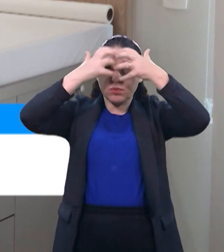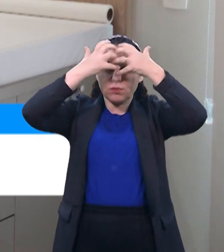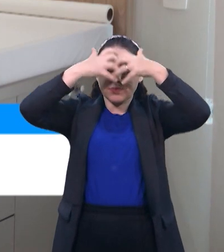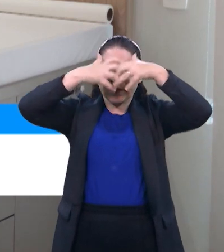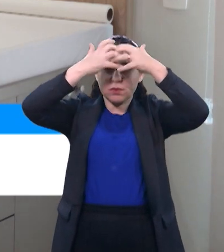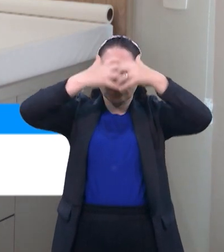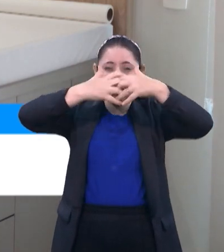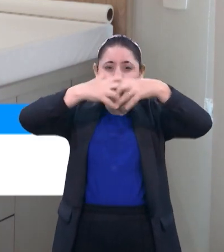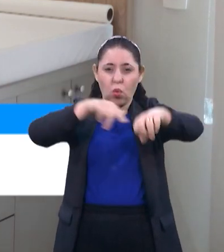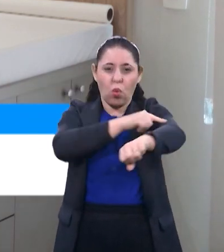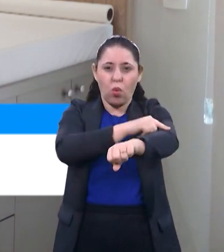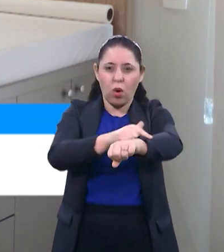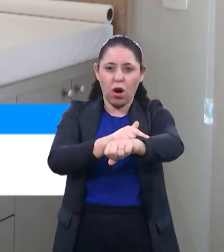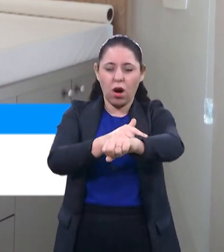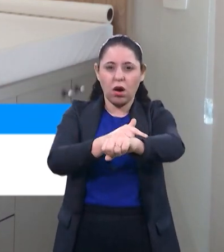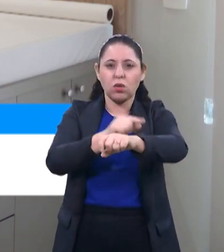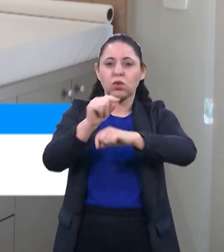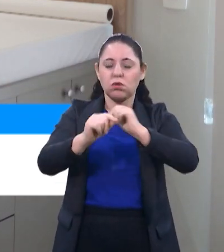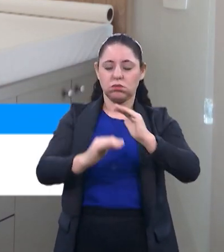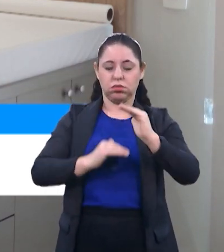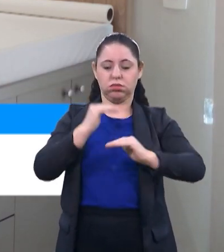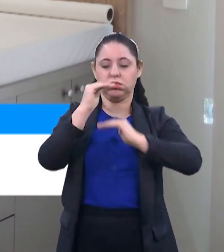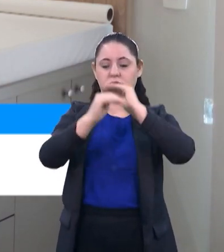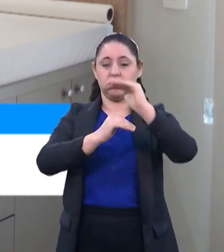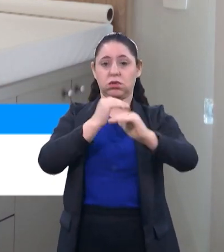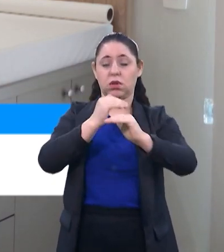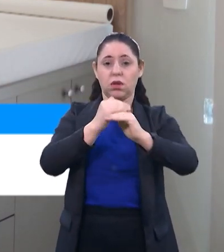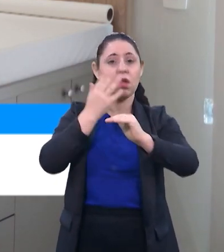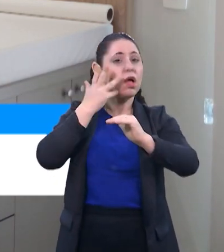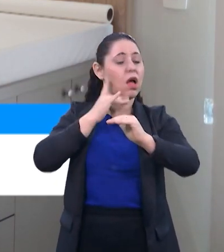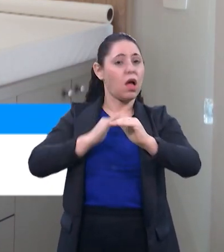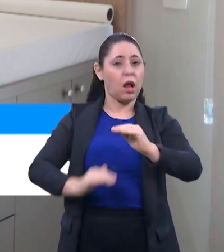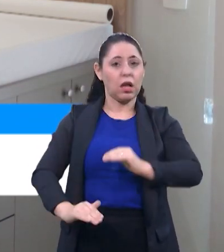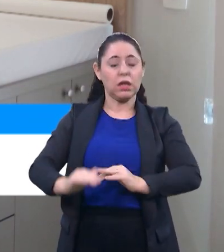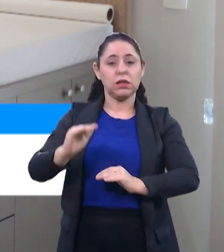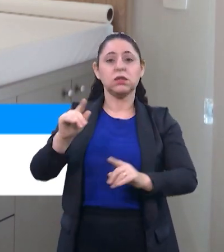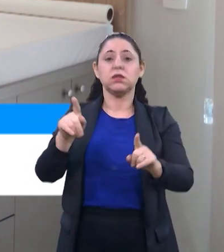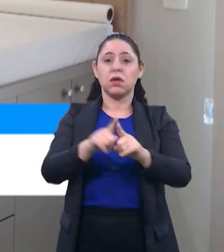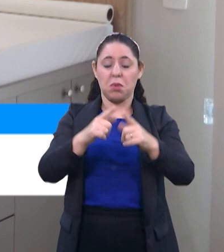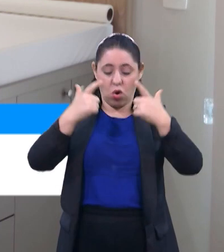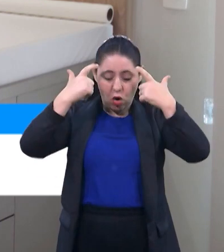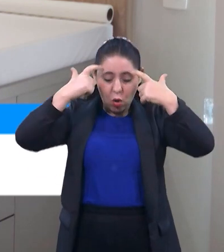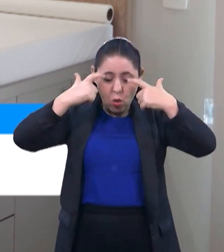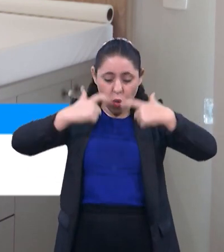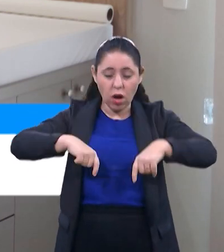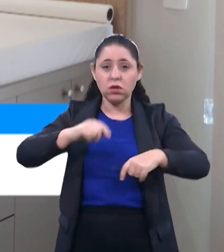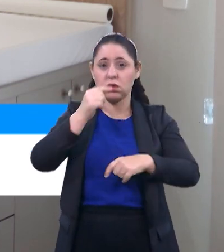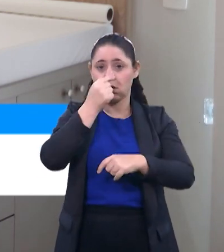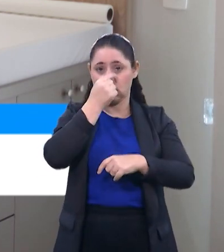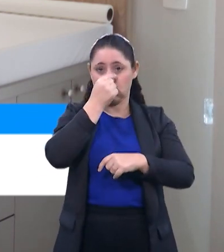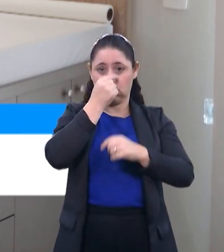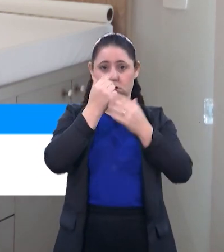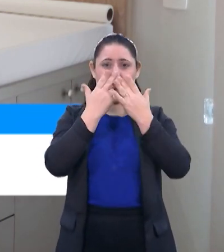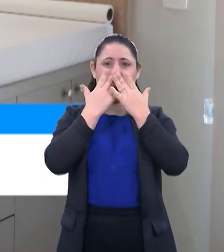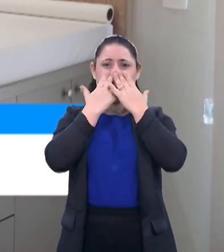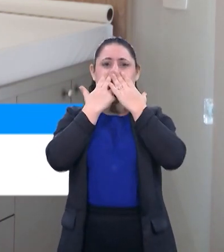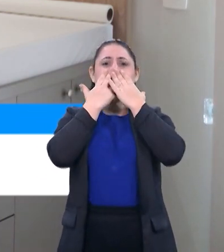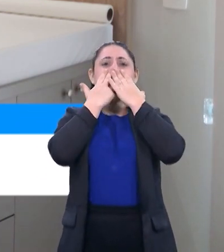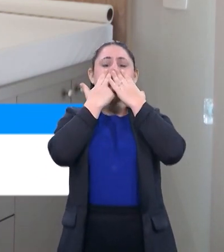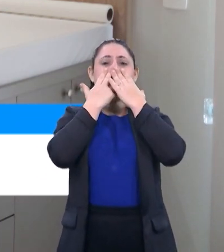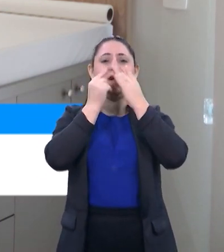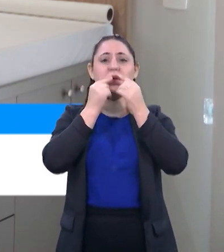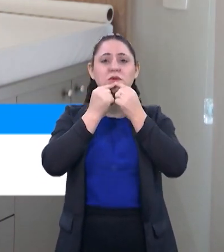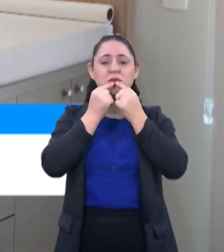cerebral, então do neurocomportamento, do desenvolvimento infantil, como alterações anatômicas, como um nariz mais